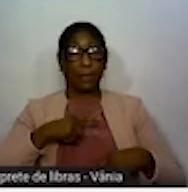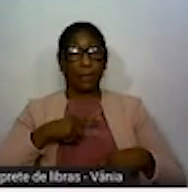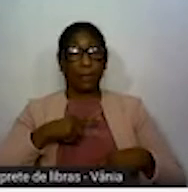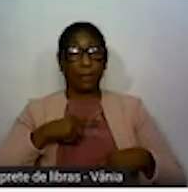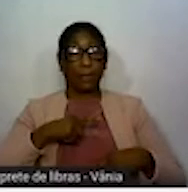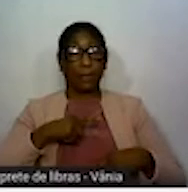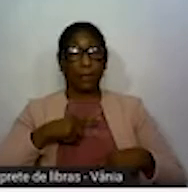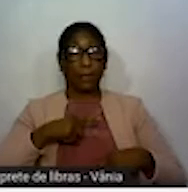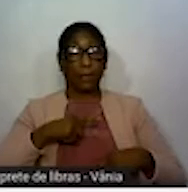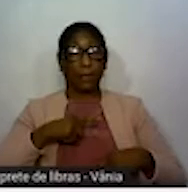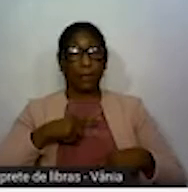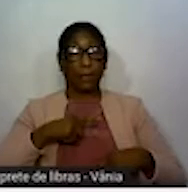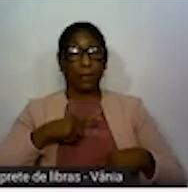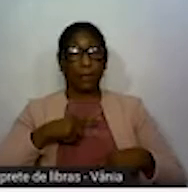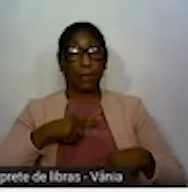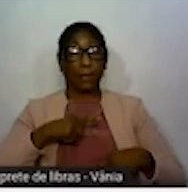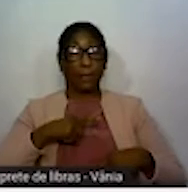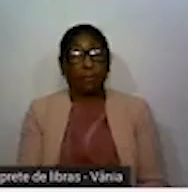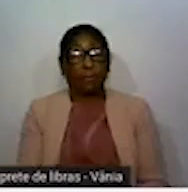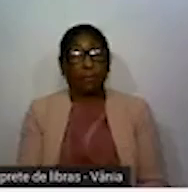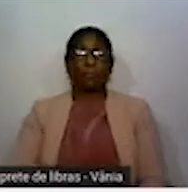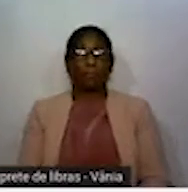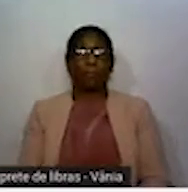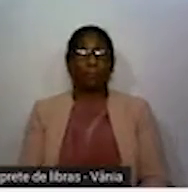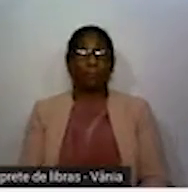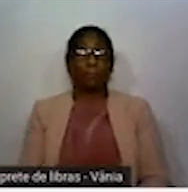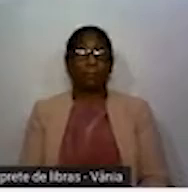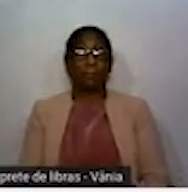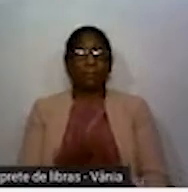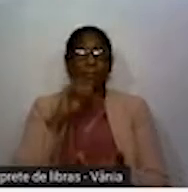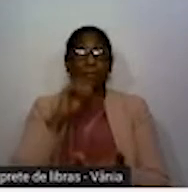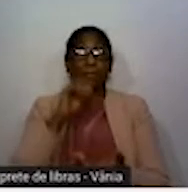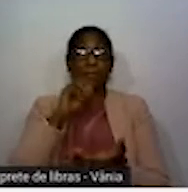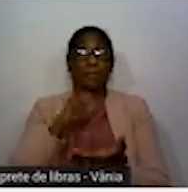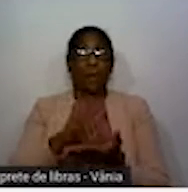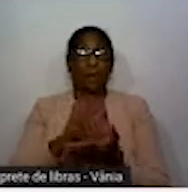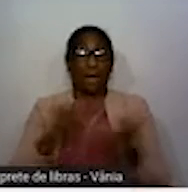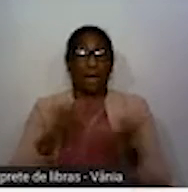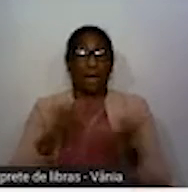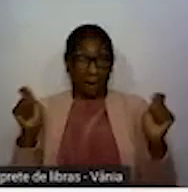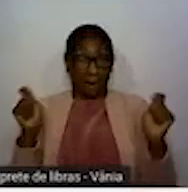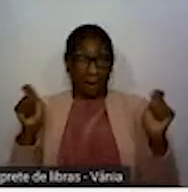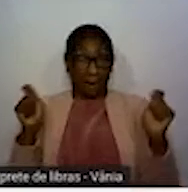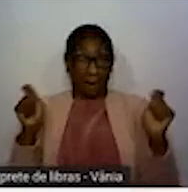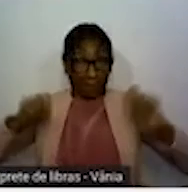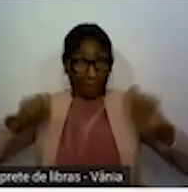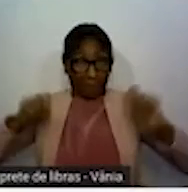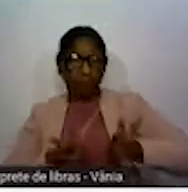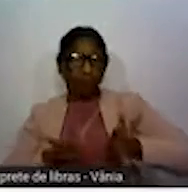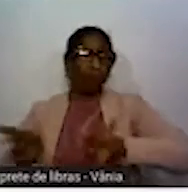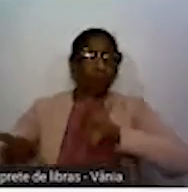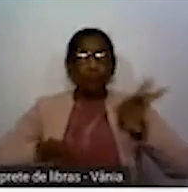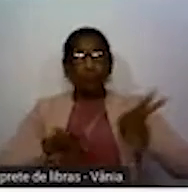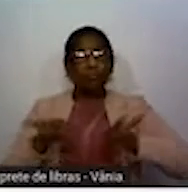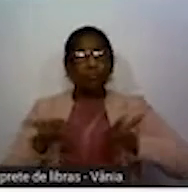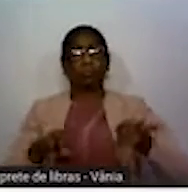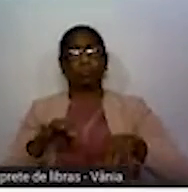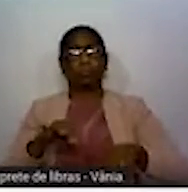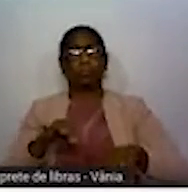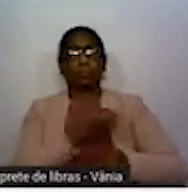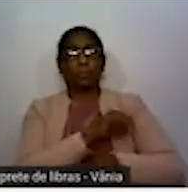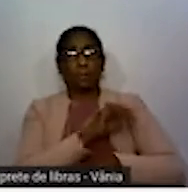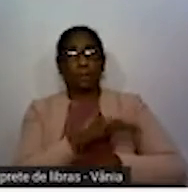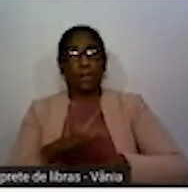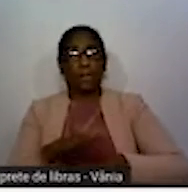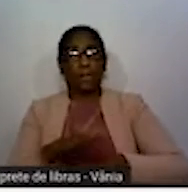capacidade de absorção dessas crianças na rede de educação infantil e consequentemente deixando de estimular